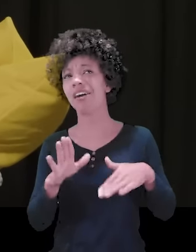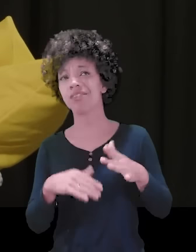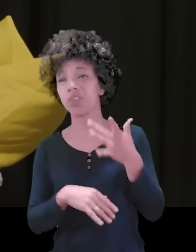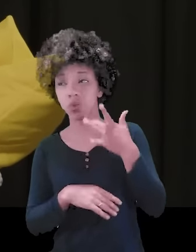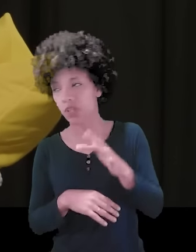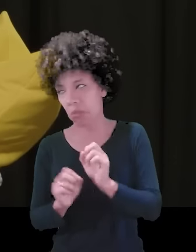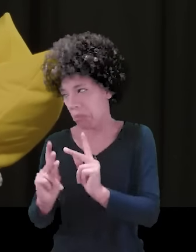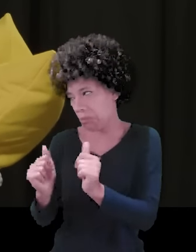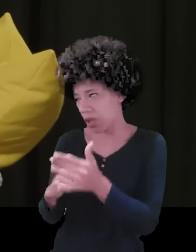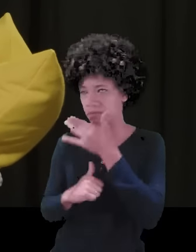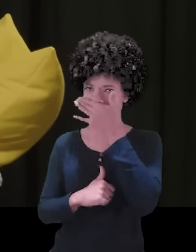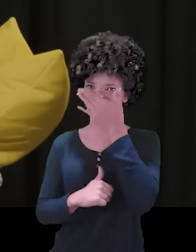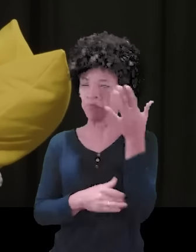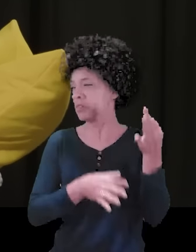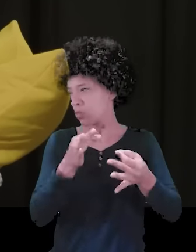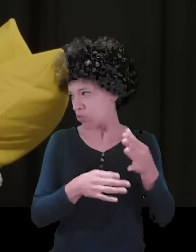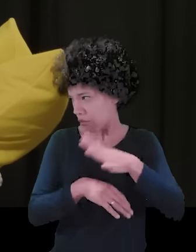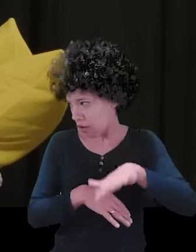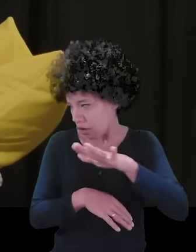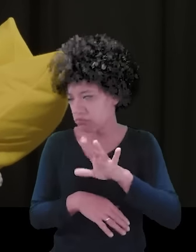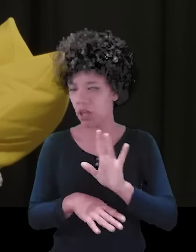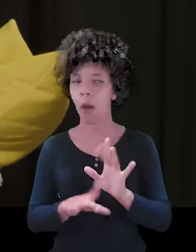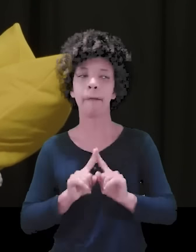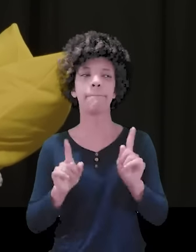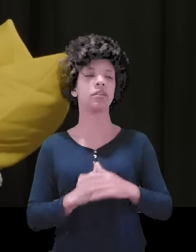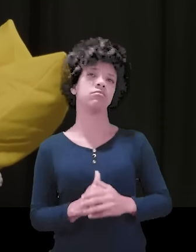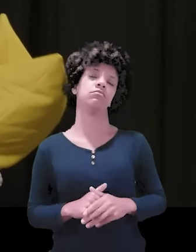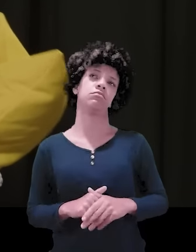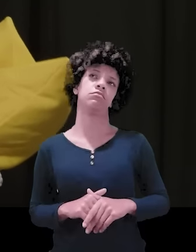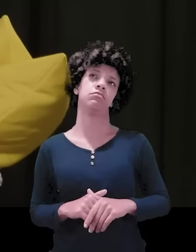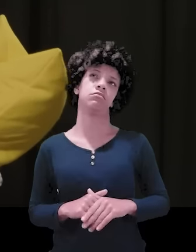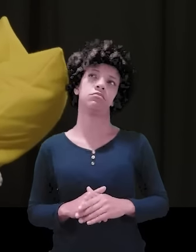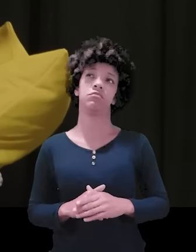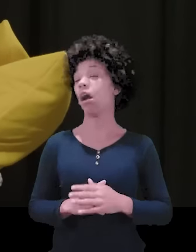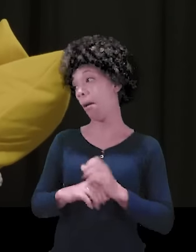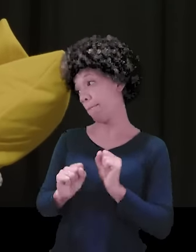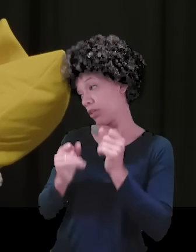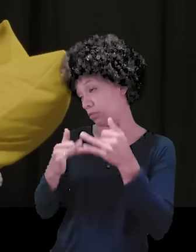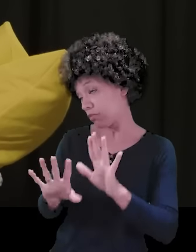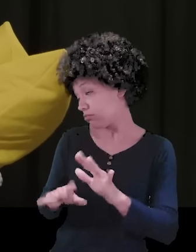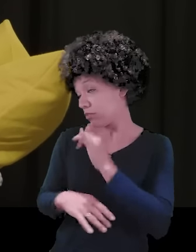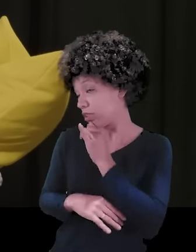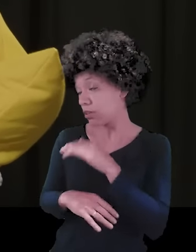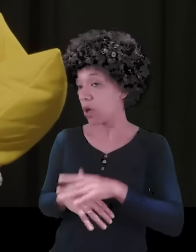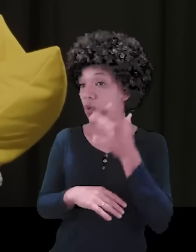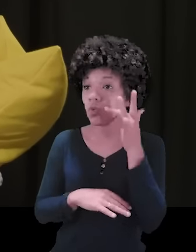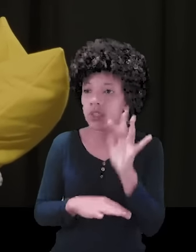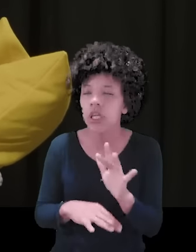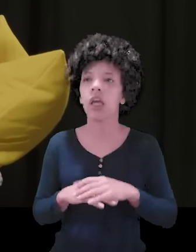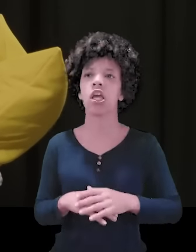eu nem sei também eu não tô jogando passando um pano não mas assim uma pode acontecer eu já nem sei pelo amor de Deus um cara influente